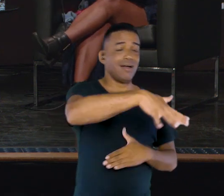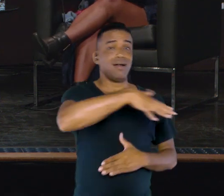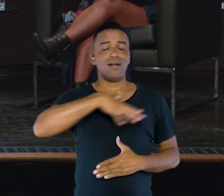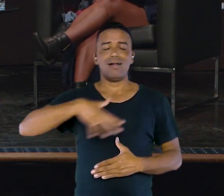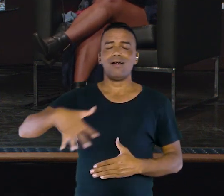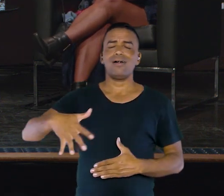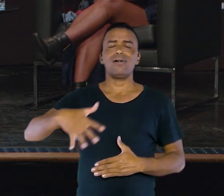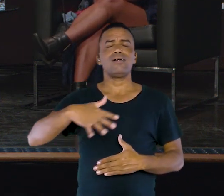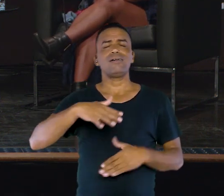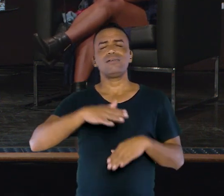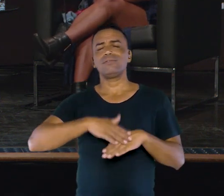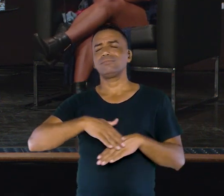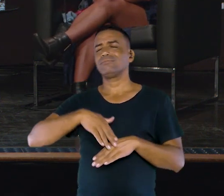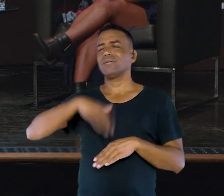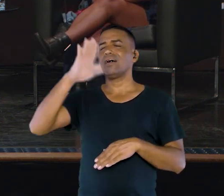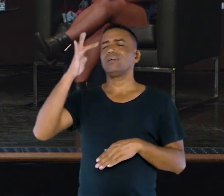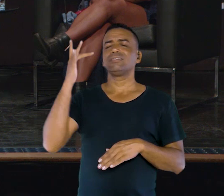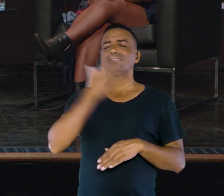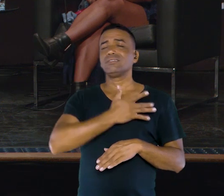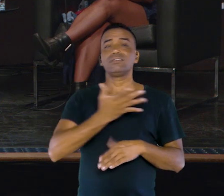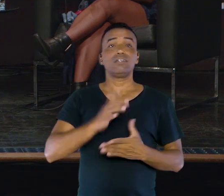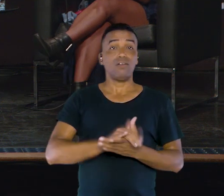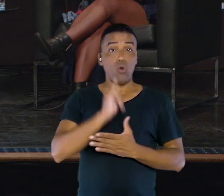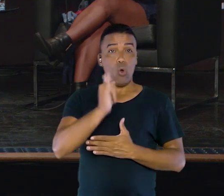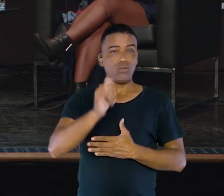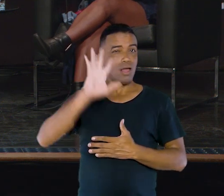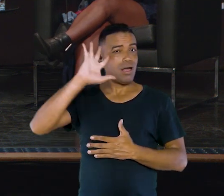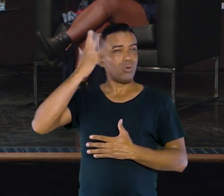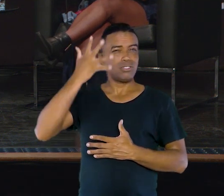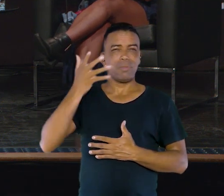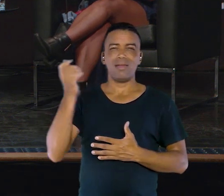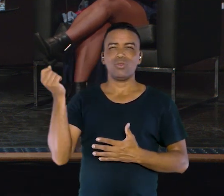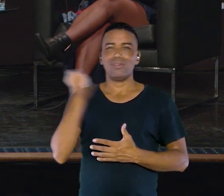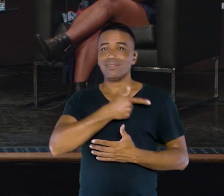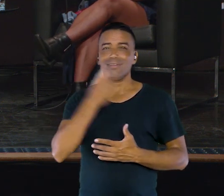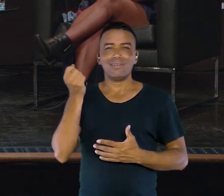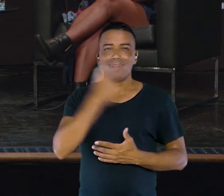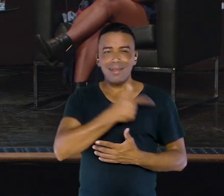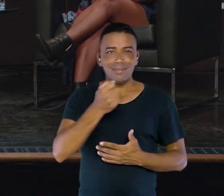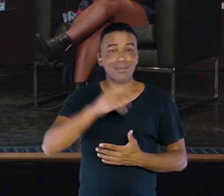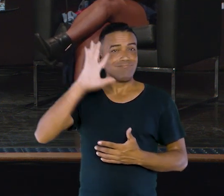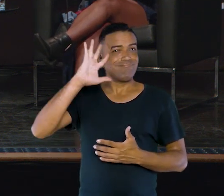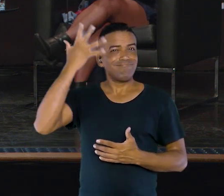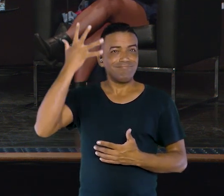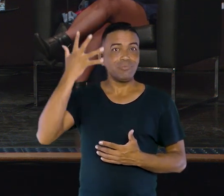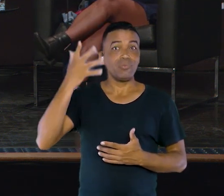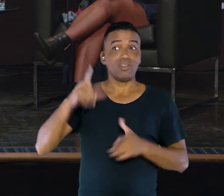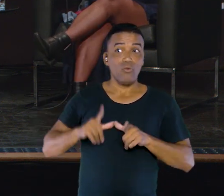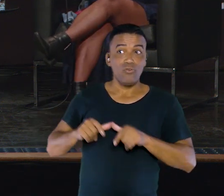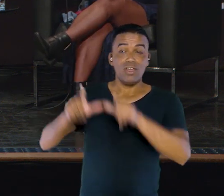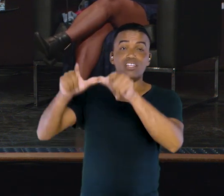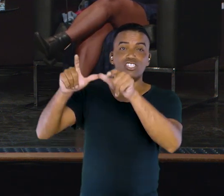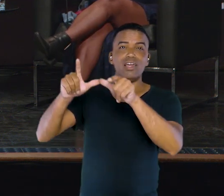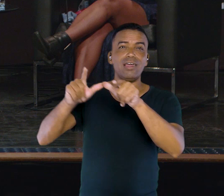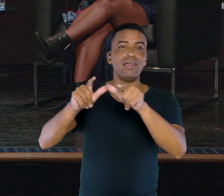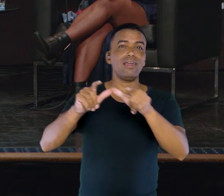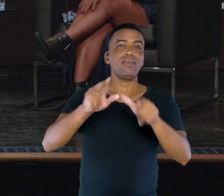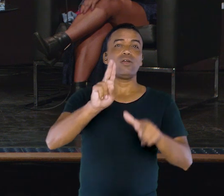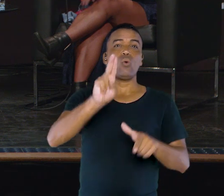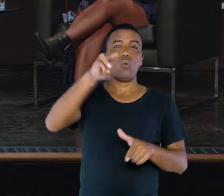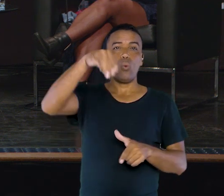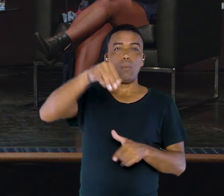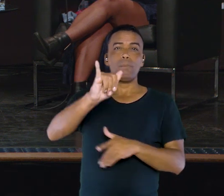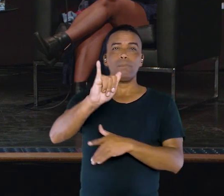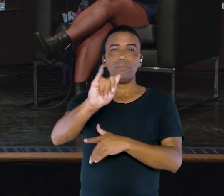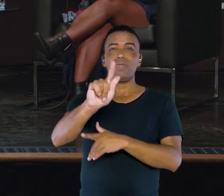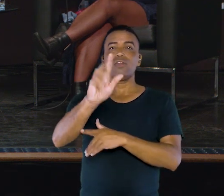área, principalmente. Eu vou contar um episódio bem engraçado que aconteceu. Viajei lá para o umbigo do